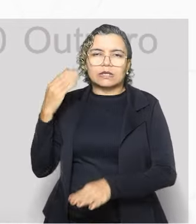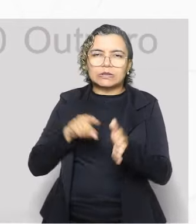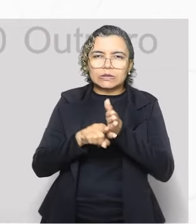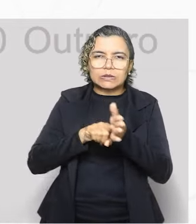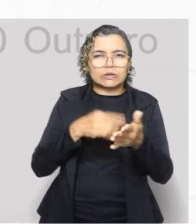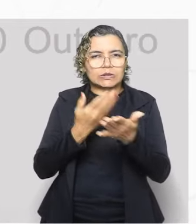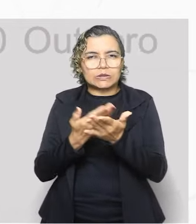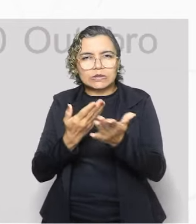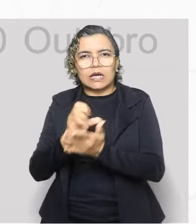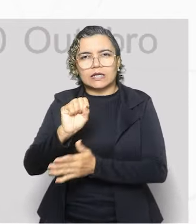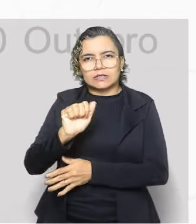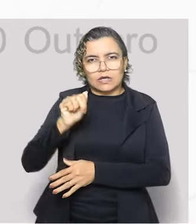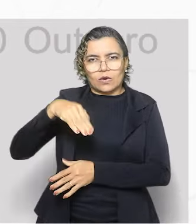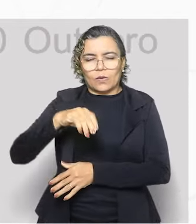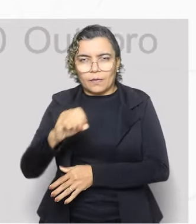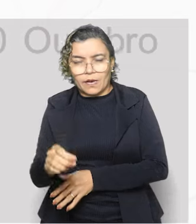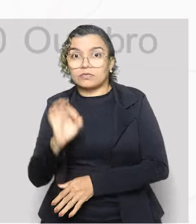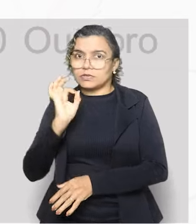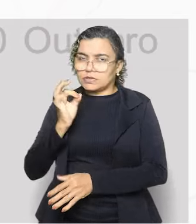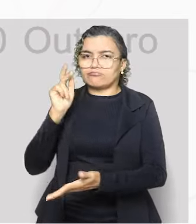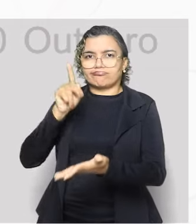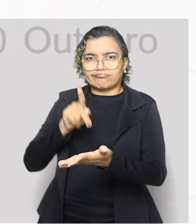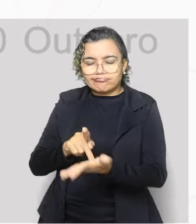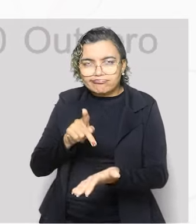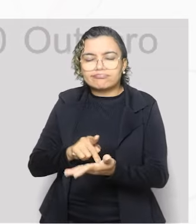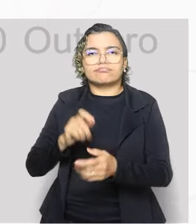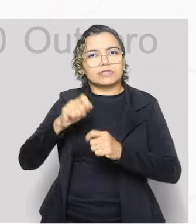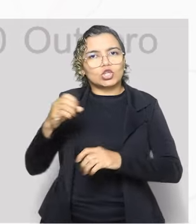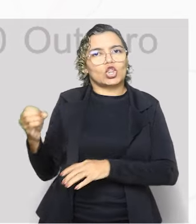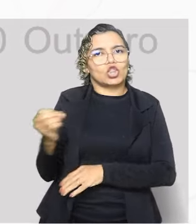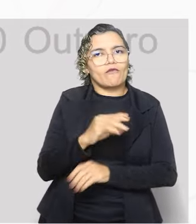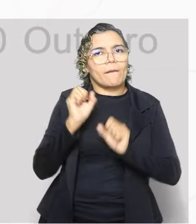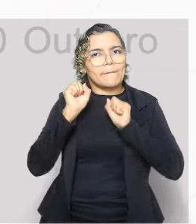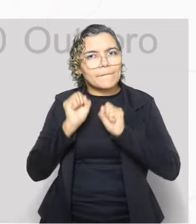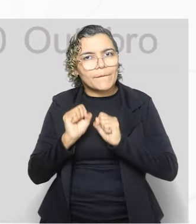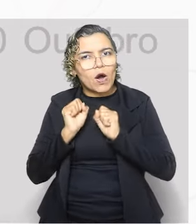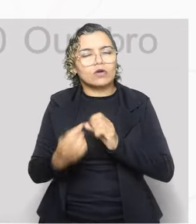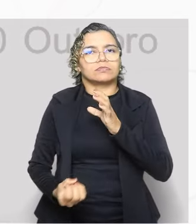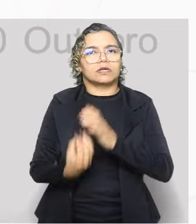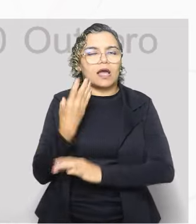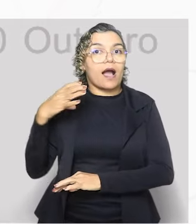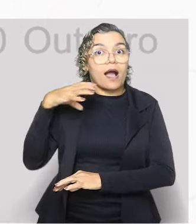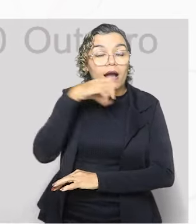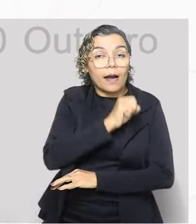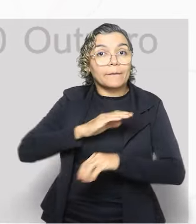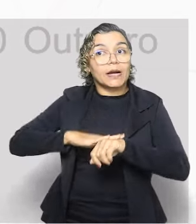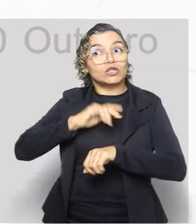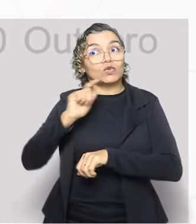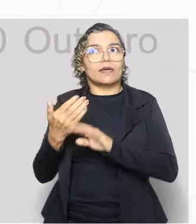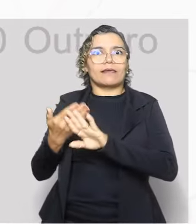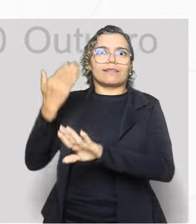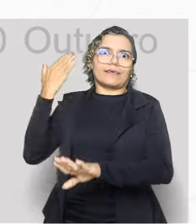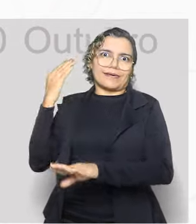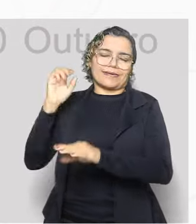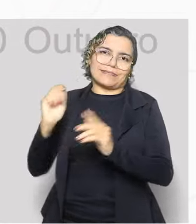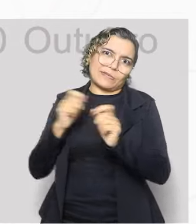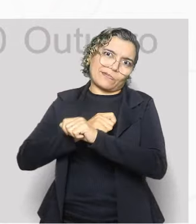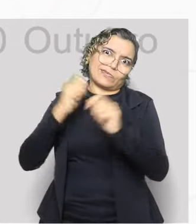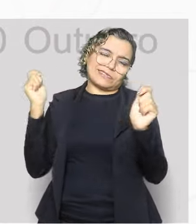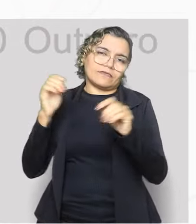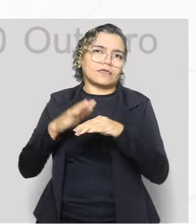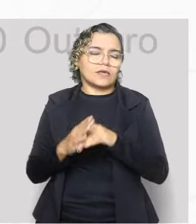apresentaram evidências de Que espécies novas podem surgir muito mais rapidamente do que se julgava possível em